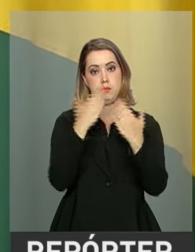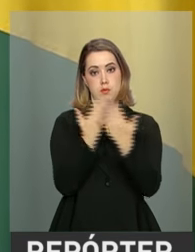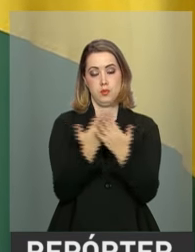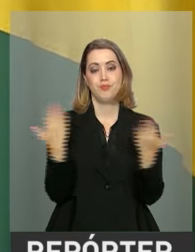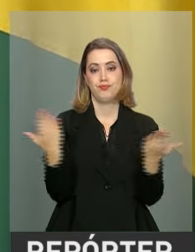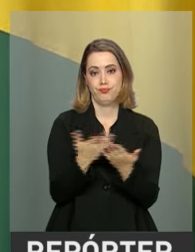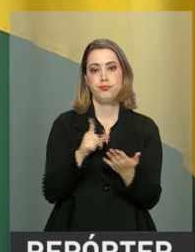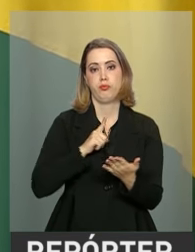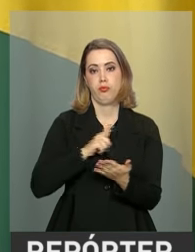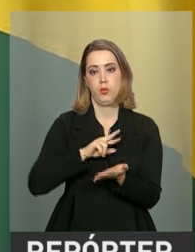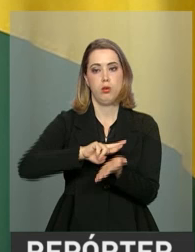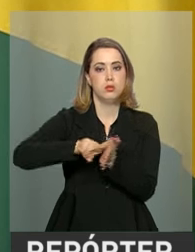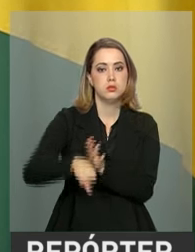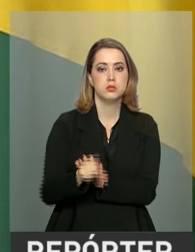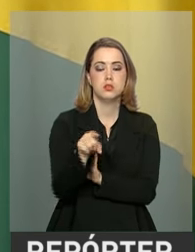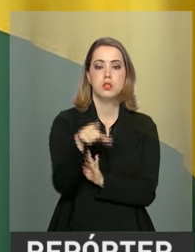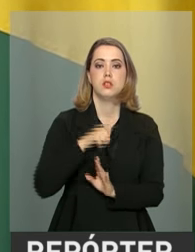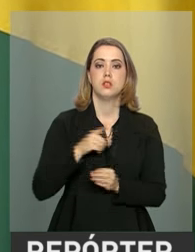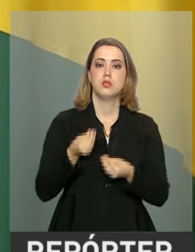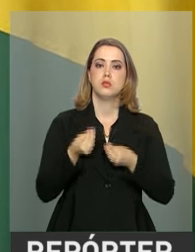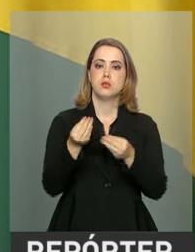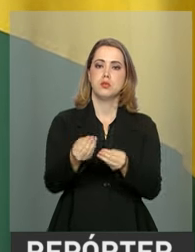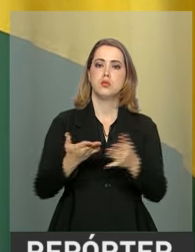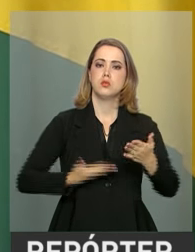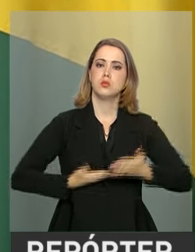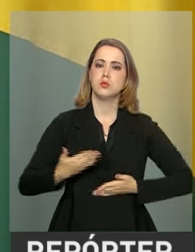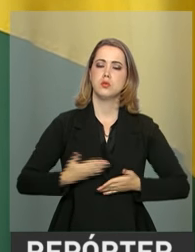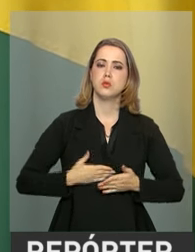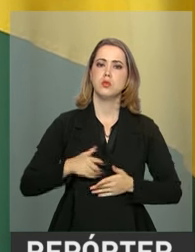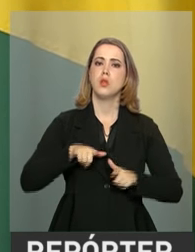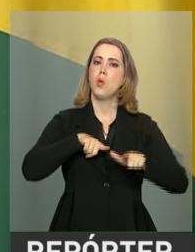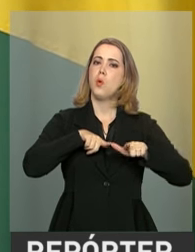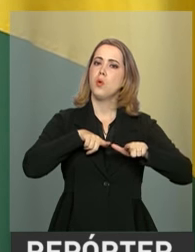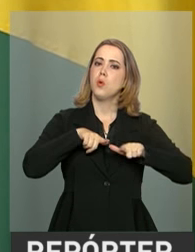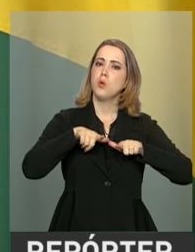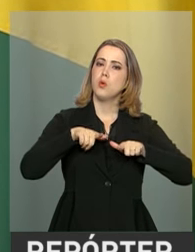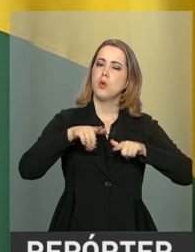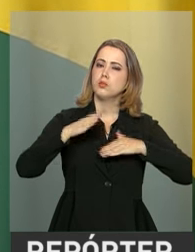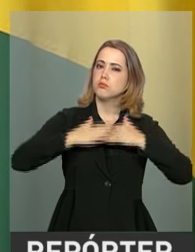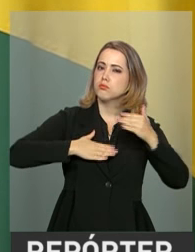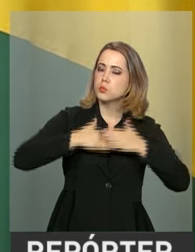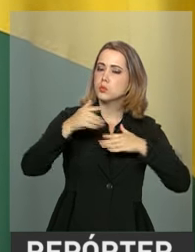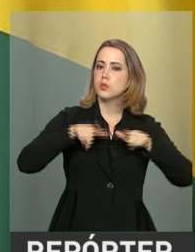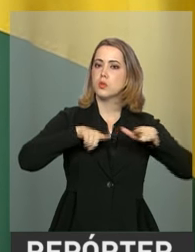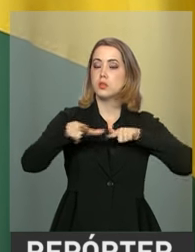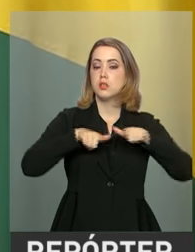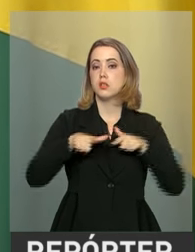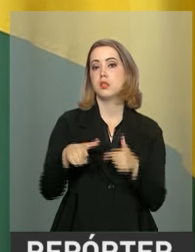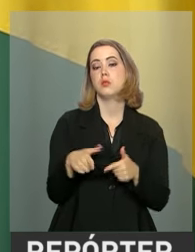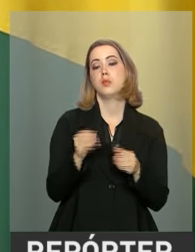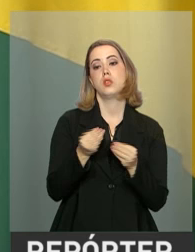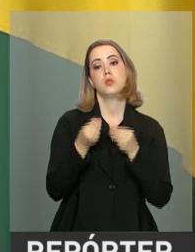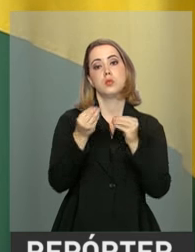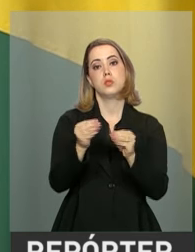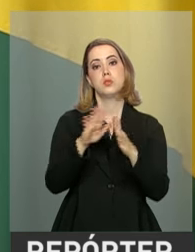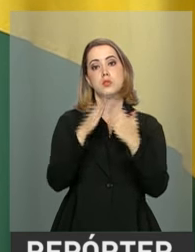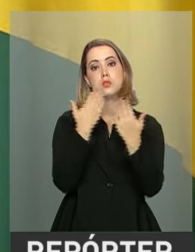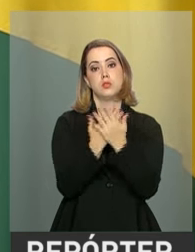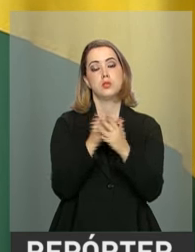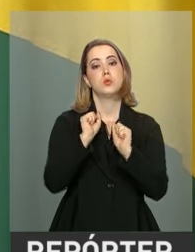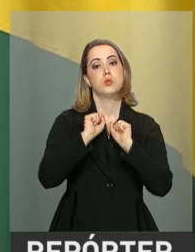Ah ela deve também servir a qualificação para o trabalho o que recomenda à escola